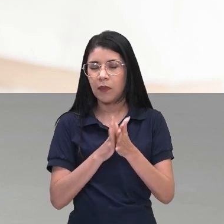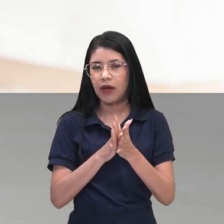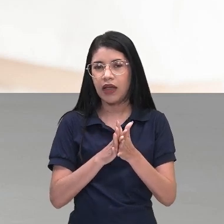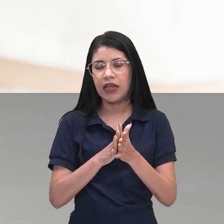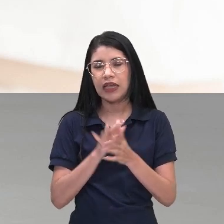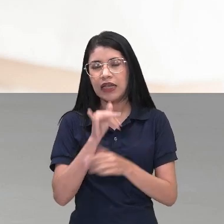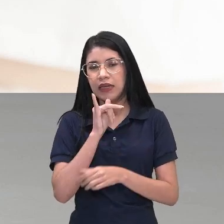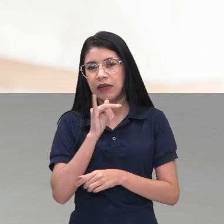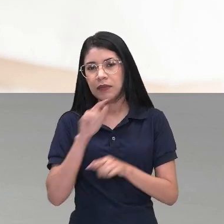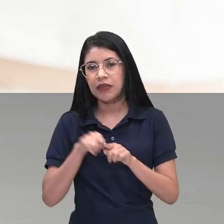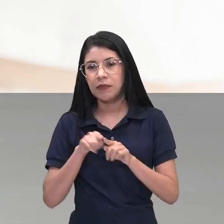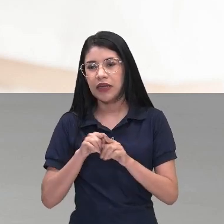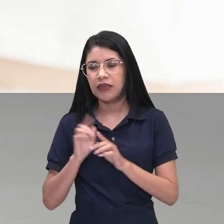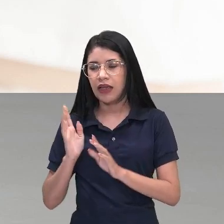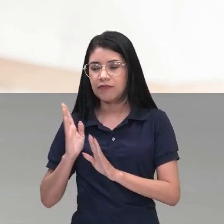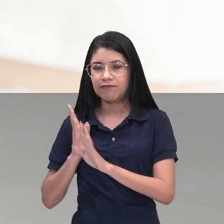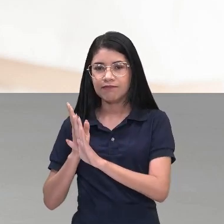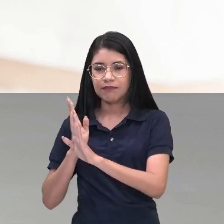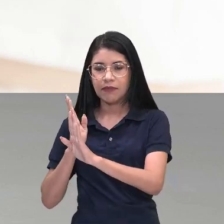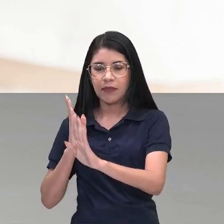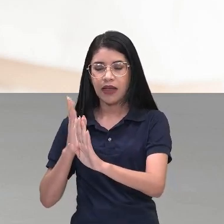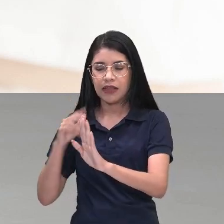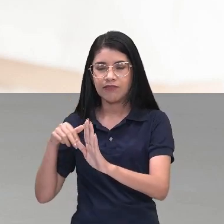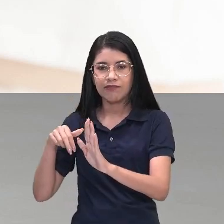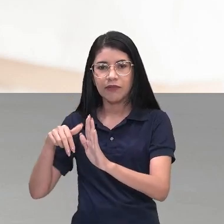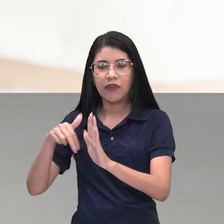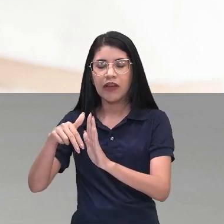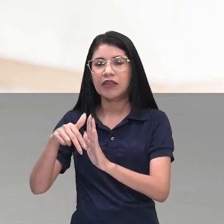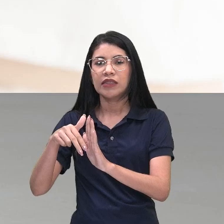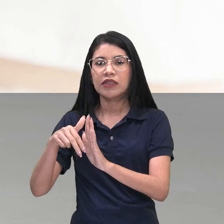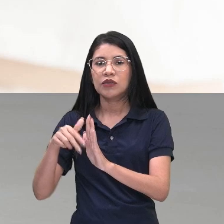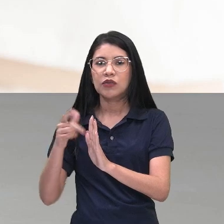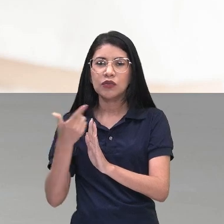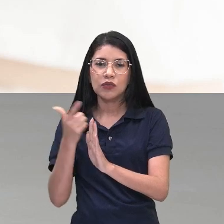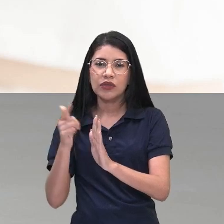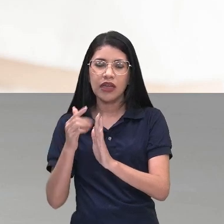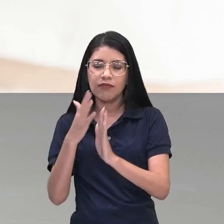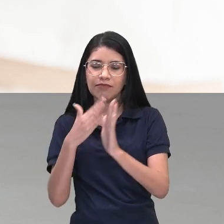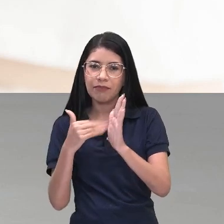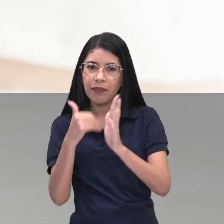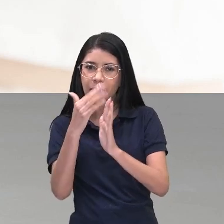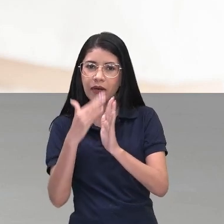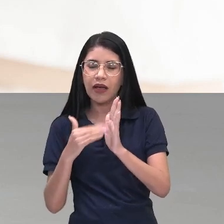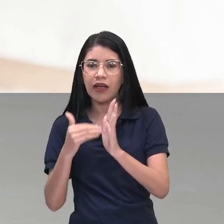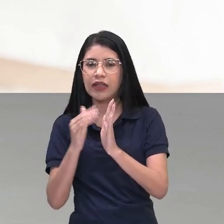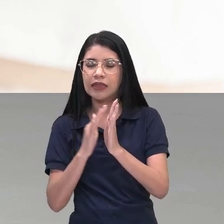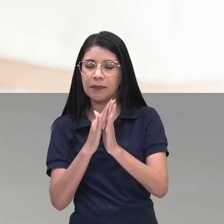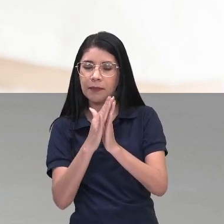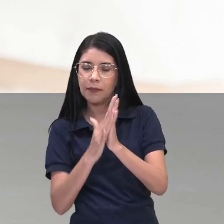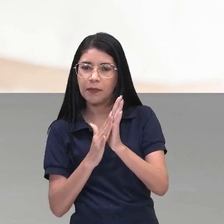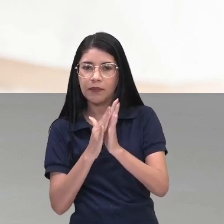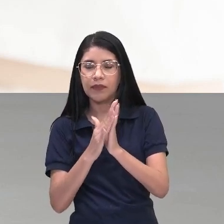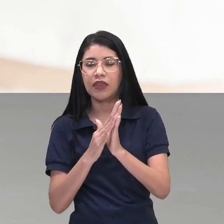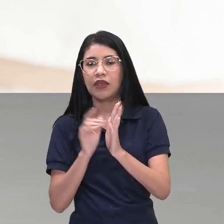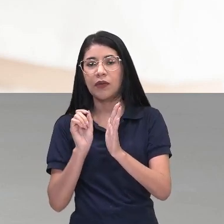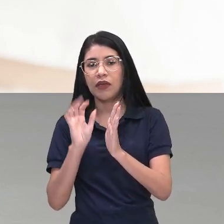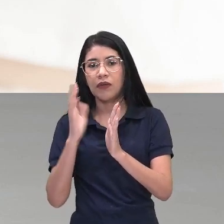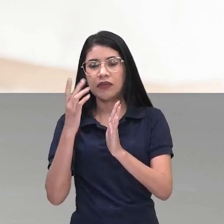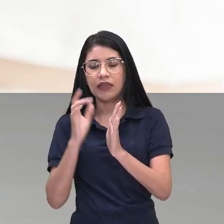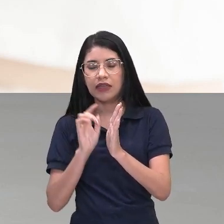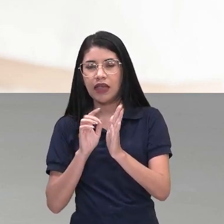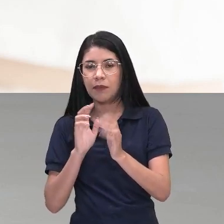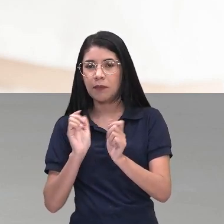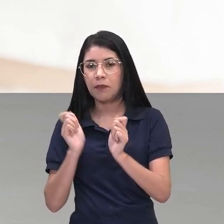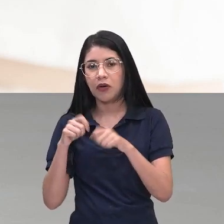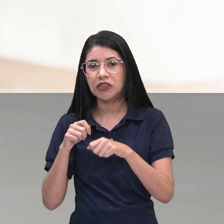você passa ali numa parede que não tem ali uma tinta mais macia, né, não tem uma massa, por exemplo. O que acontece? Às vezes arranha. Aí